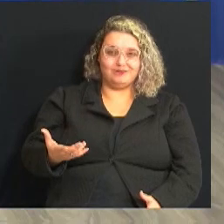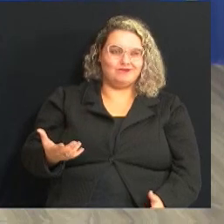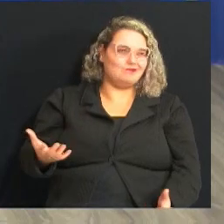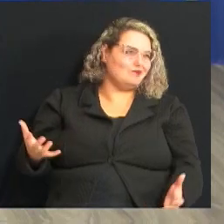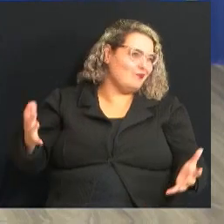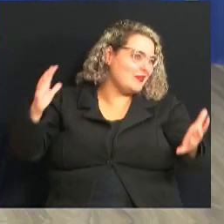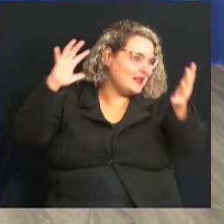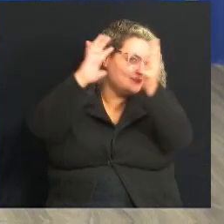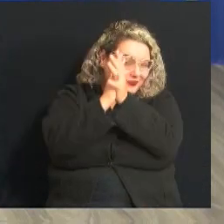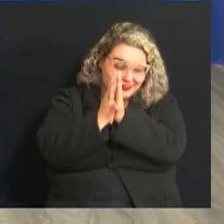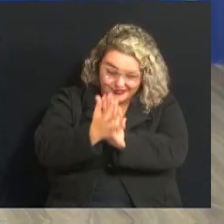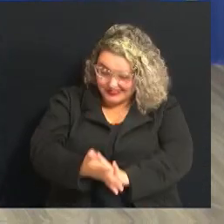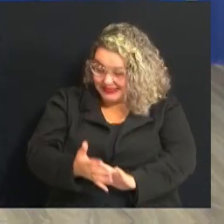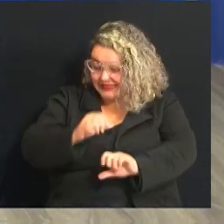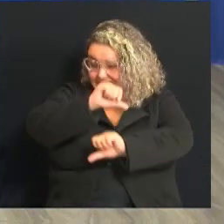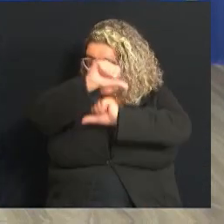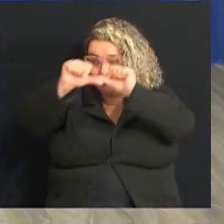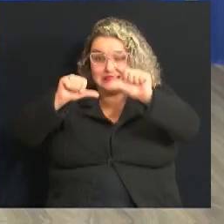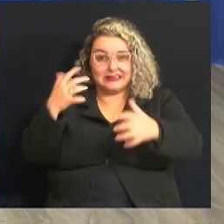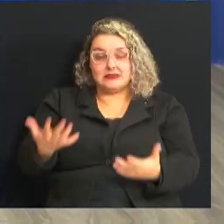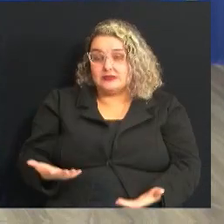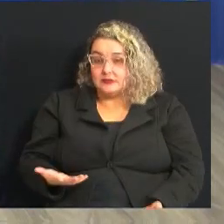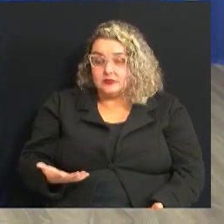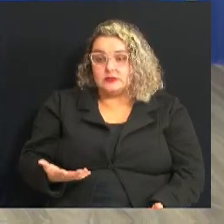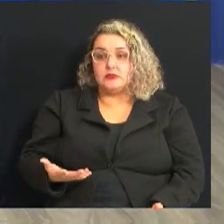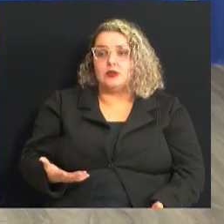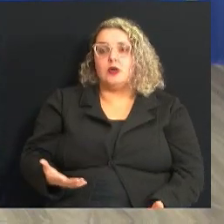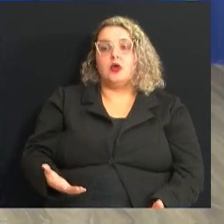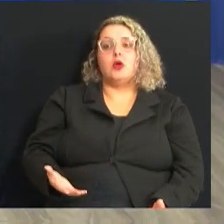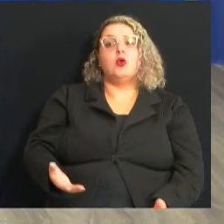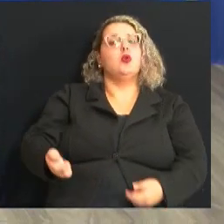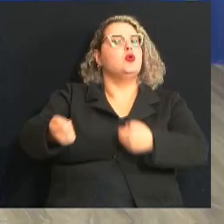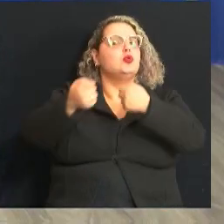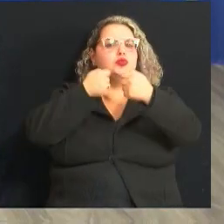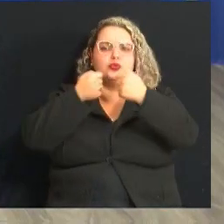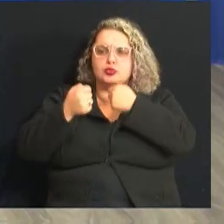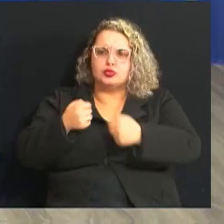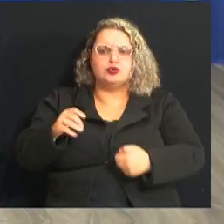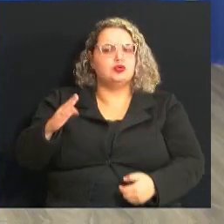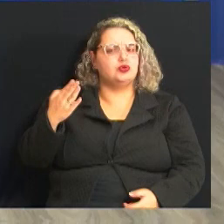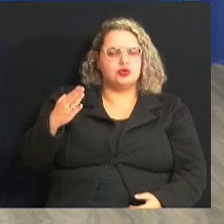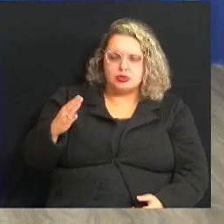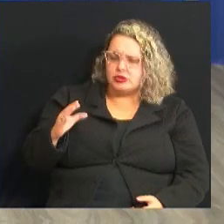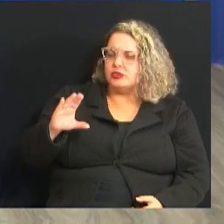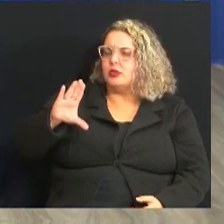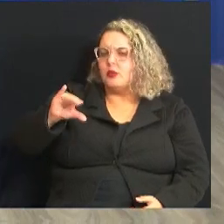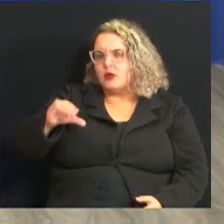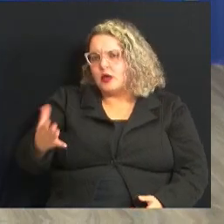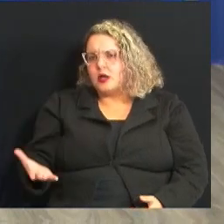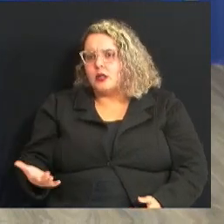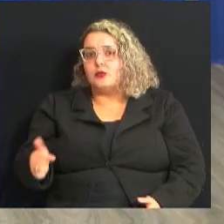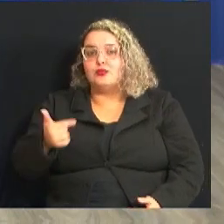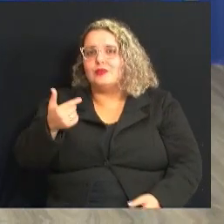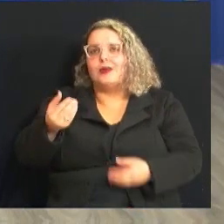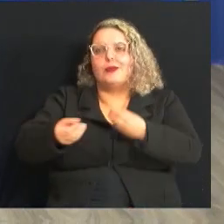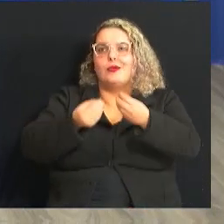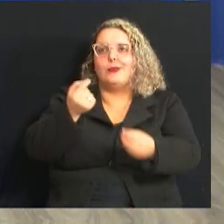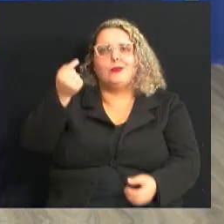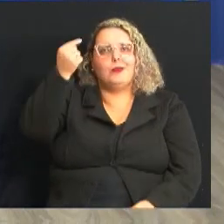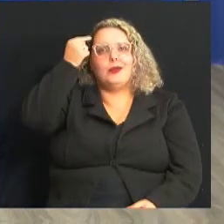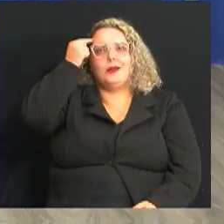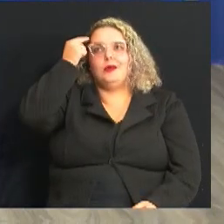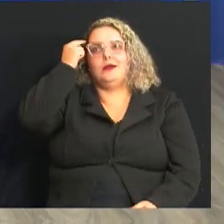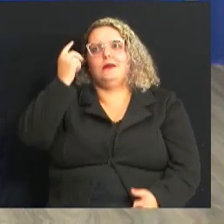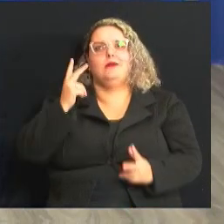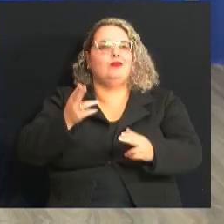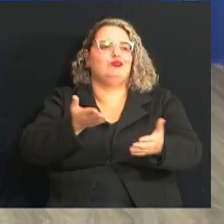pesquisador, a ciência, o estudante, o biólogo, o jornalista também, ele não tem como mais não pensar com uma cabeça que pense